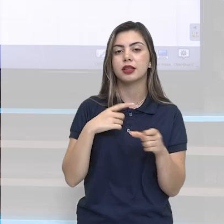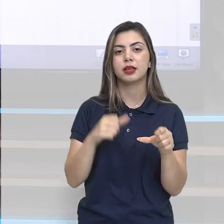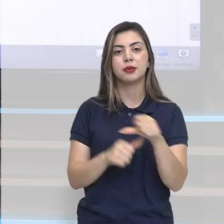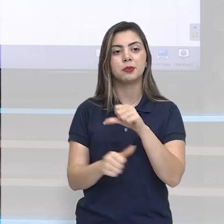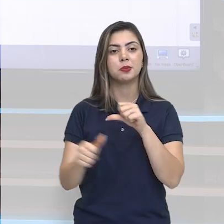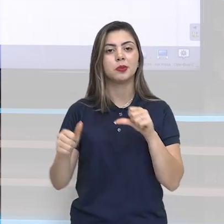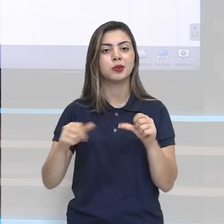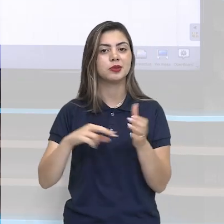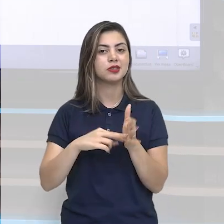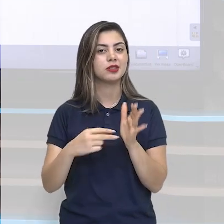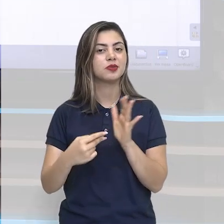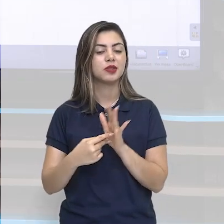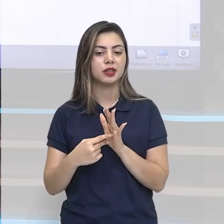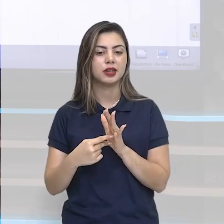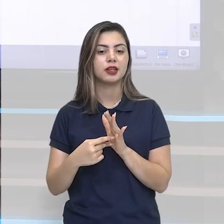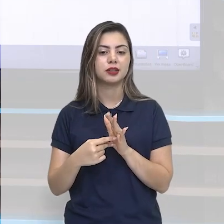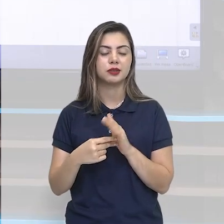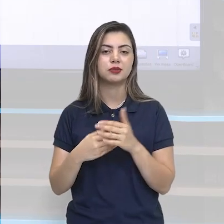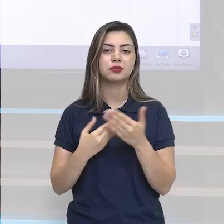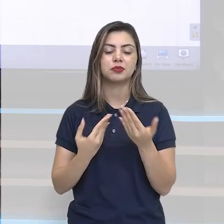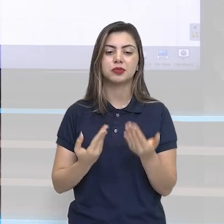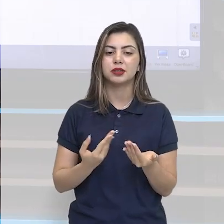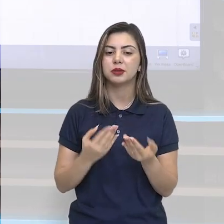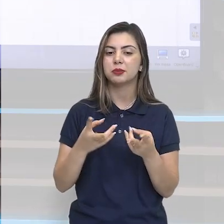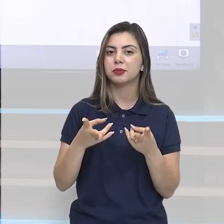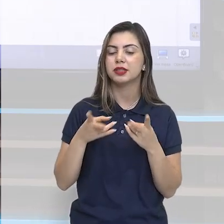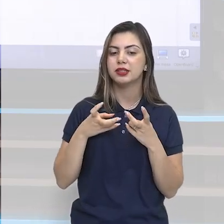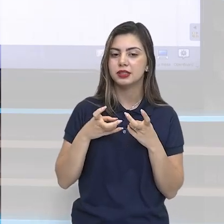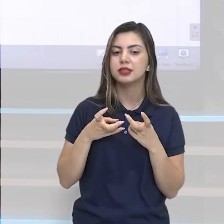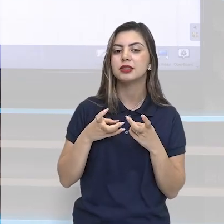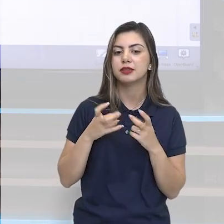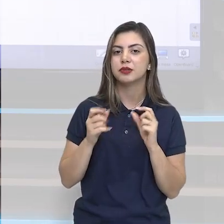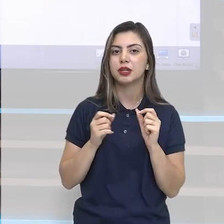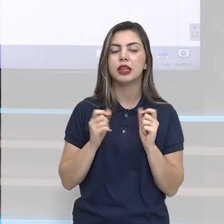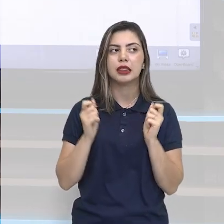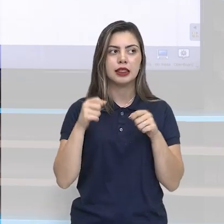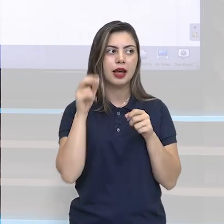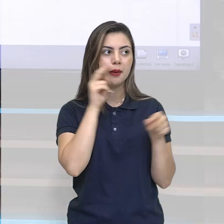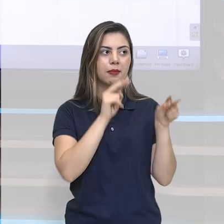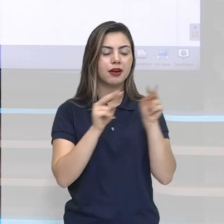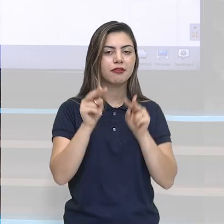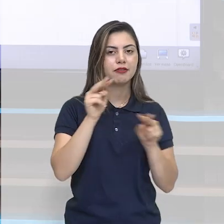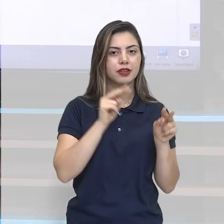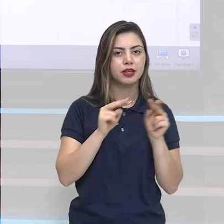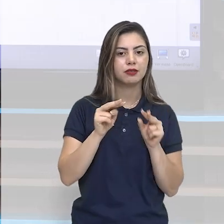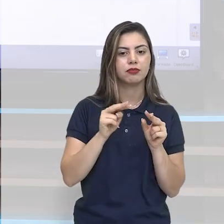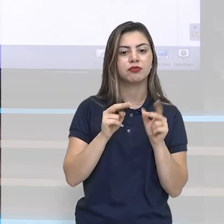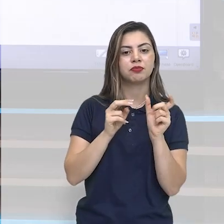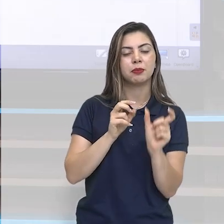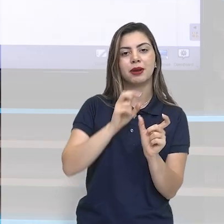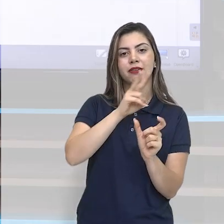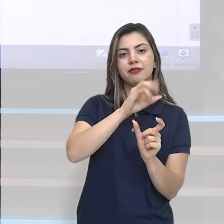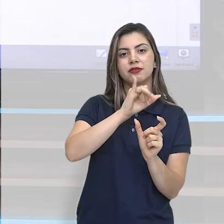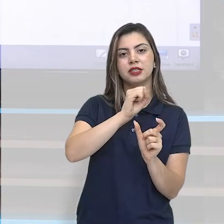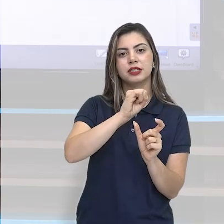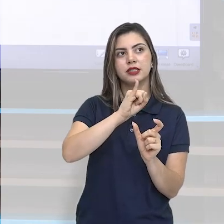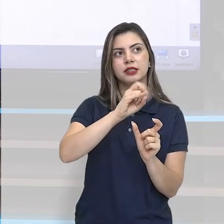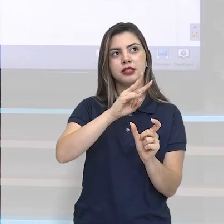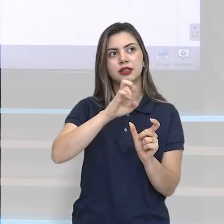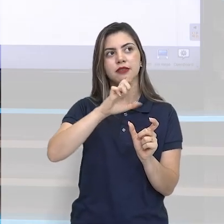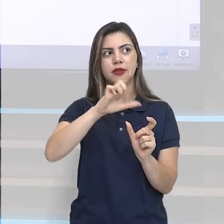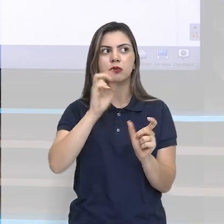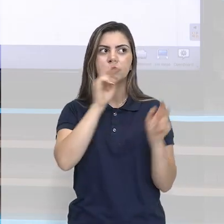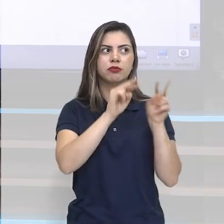seu significado. Uma coisa é visível, né? Significa, tem um